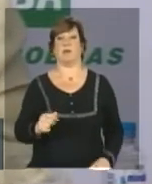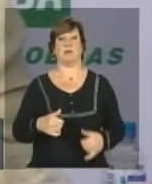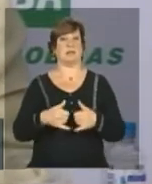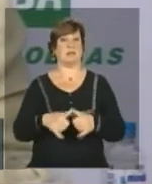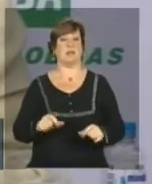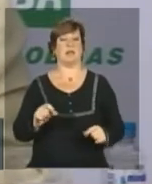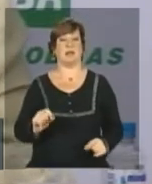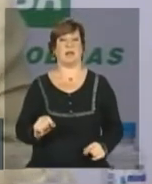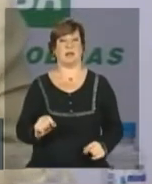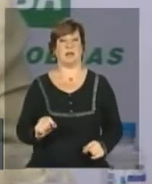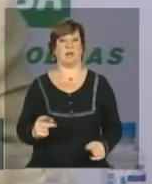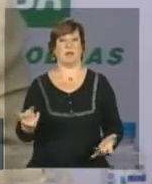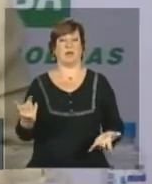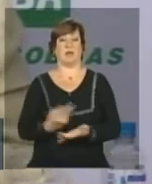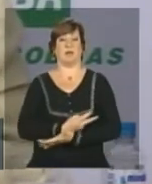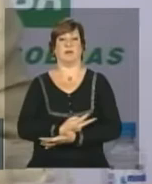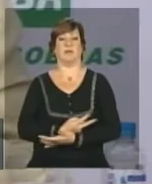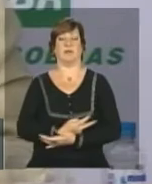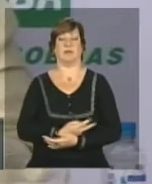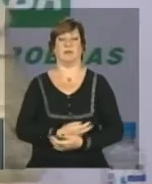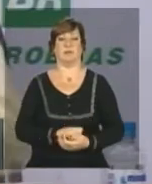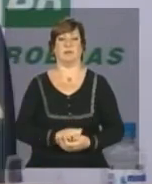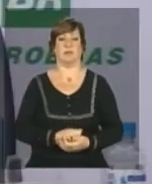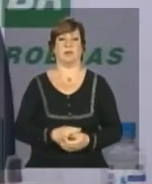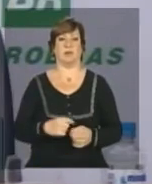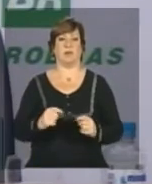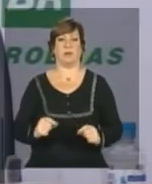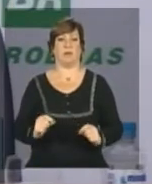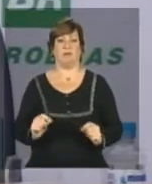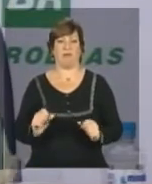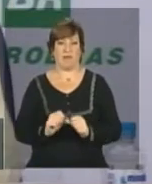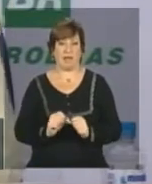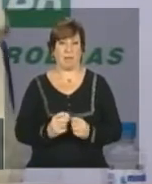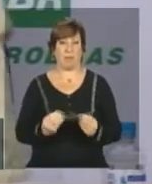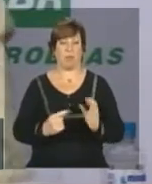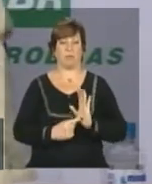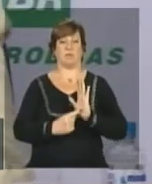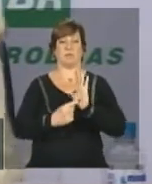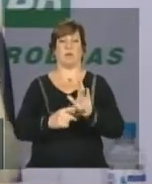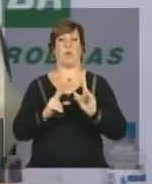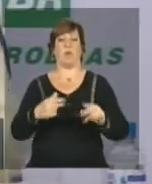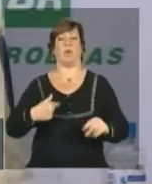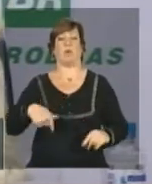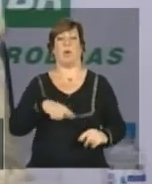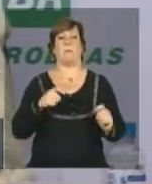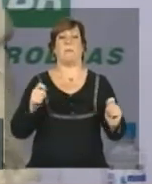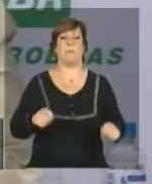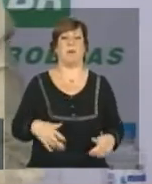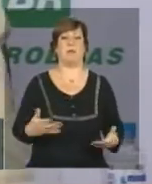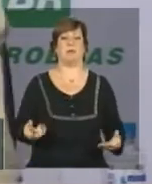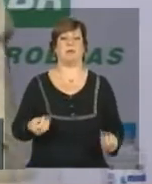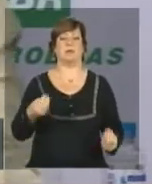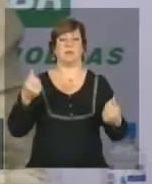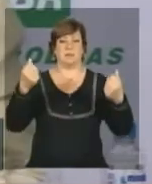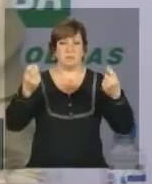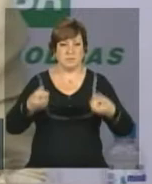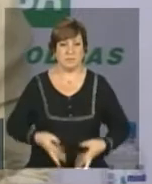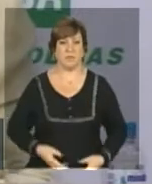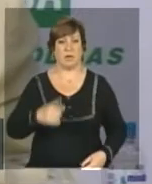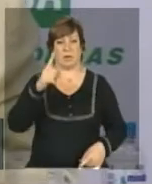sendo impactadas de forma tão expressiva que a gente possa justificar